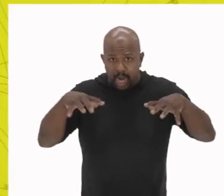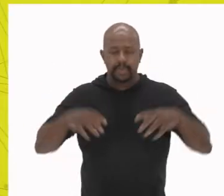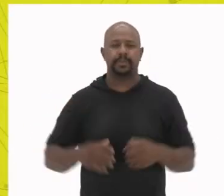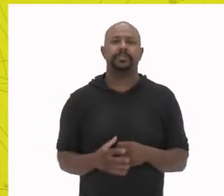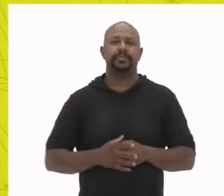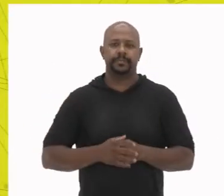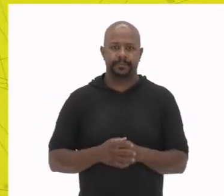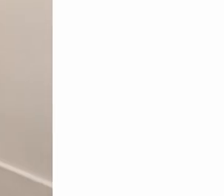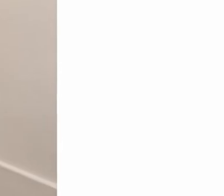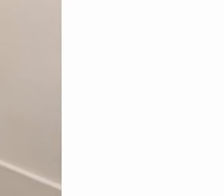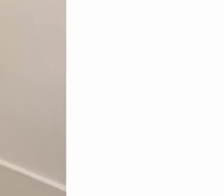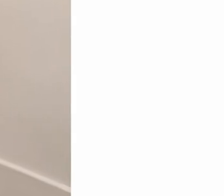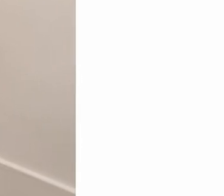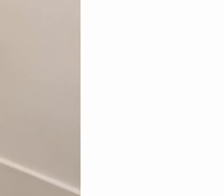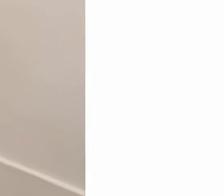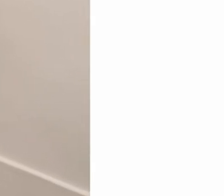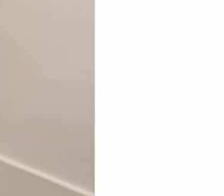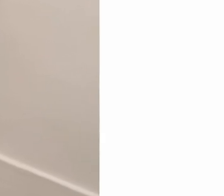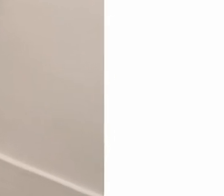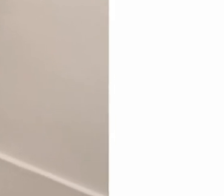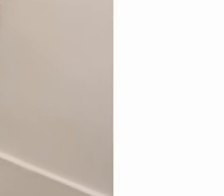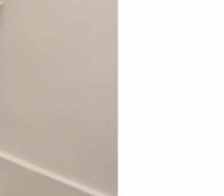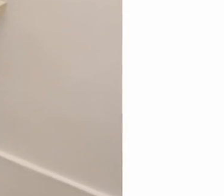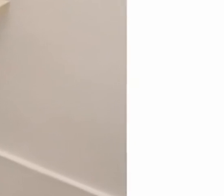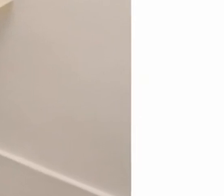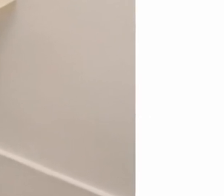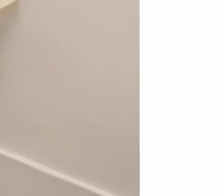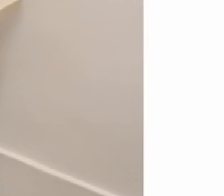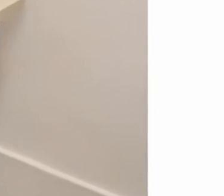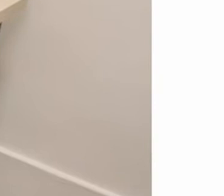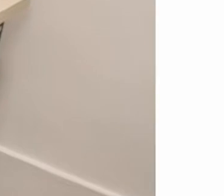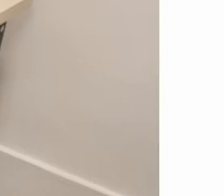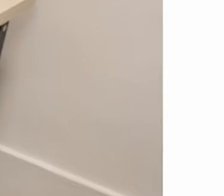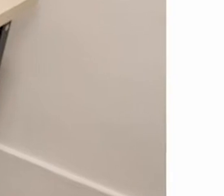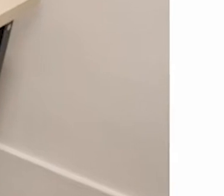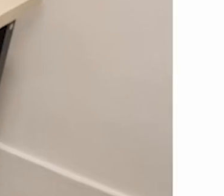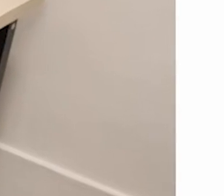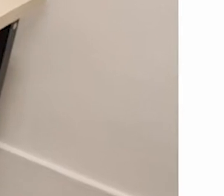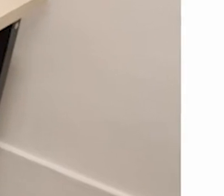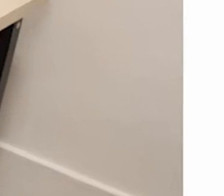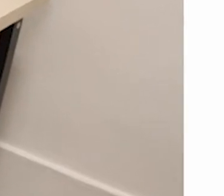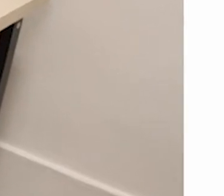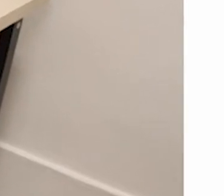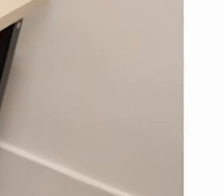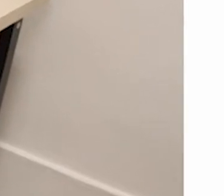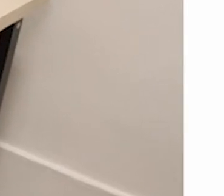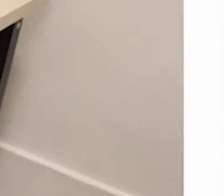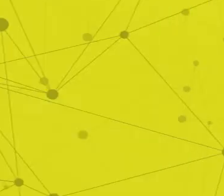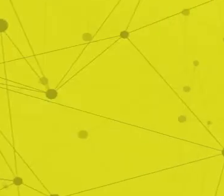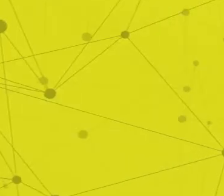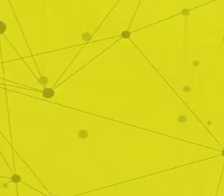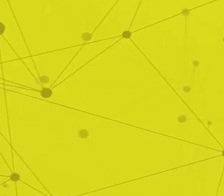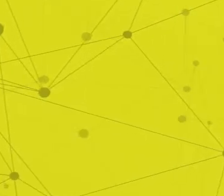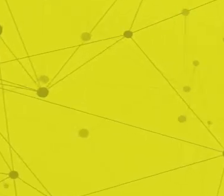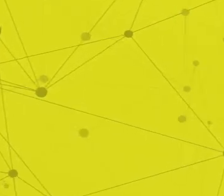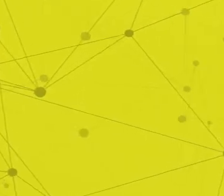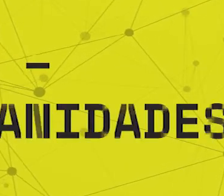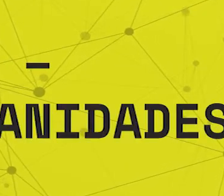equipamentos de iluminação, uma mesa com uma placa acesa integrada ao tampo, abaixo 3 botões e 2 gavetas, diante dela uma cadeira